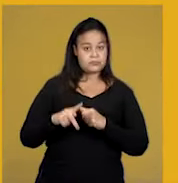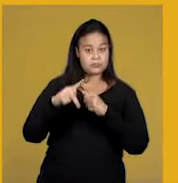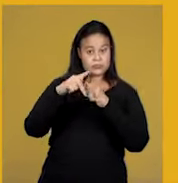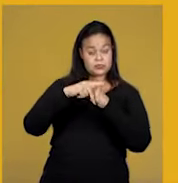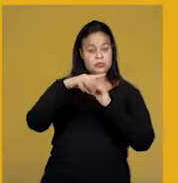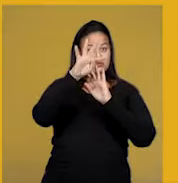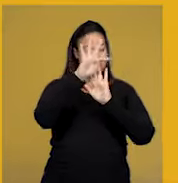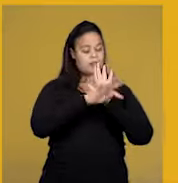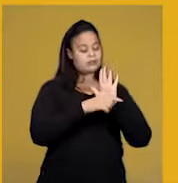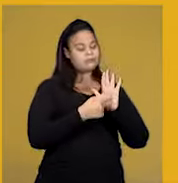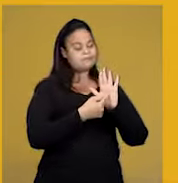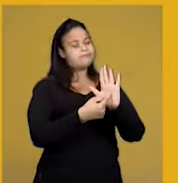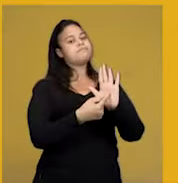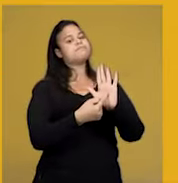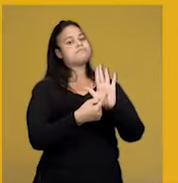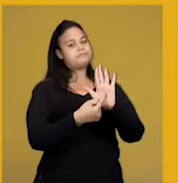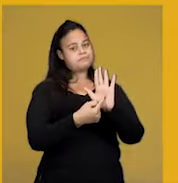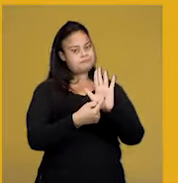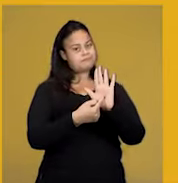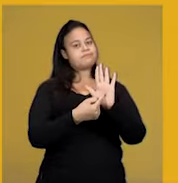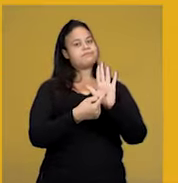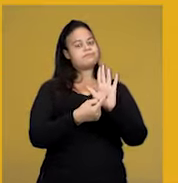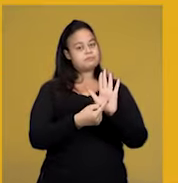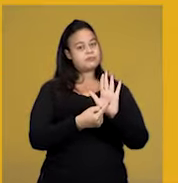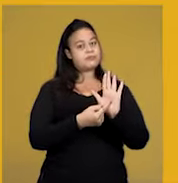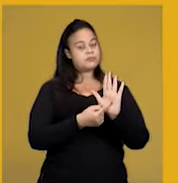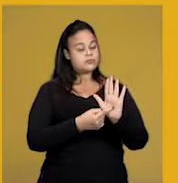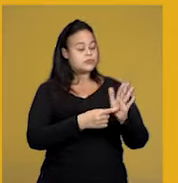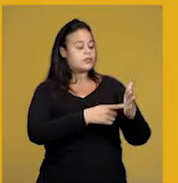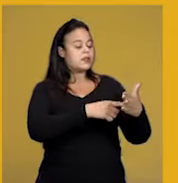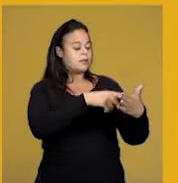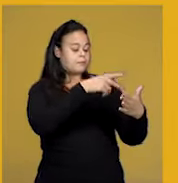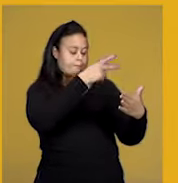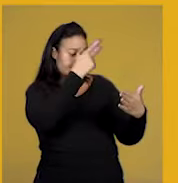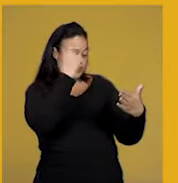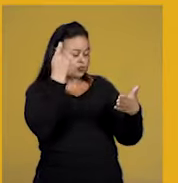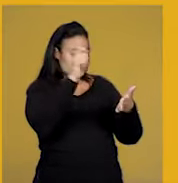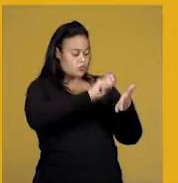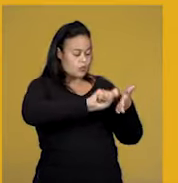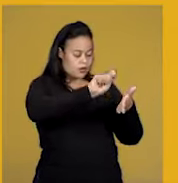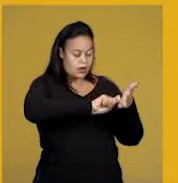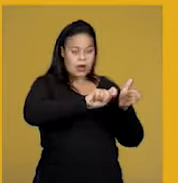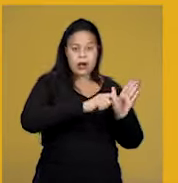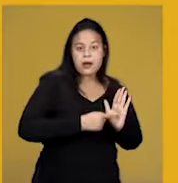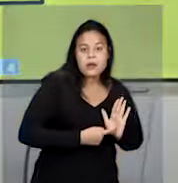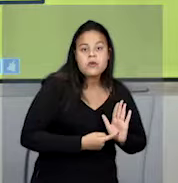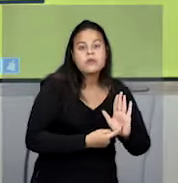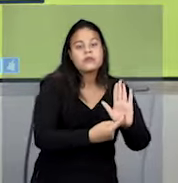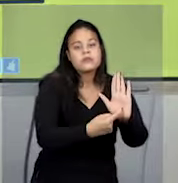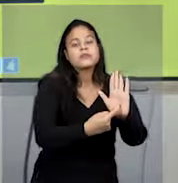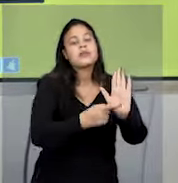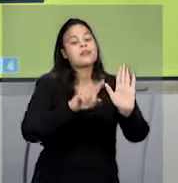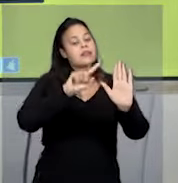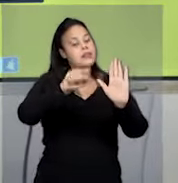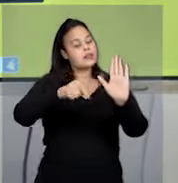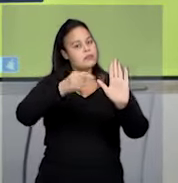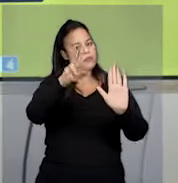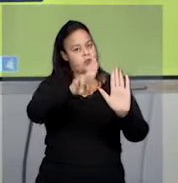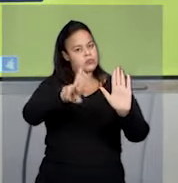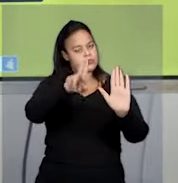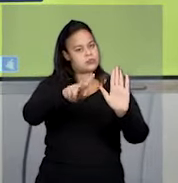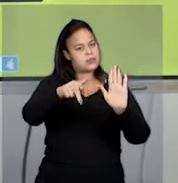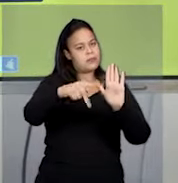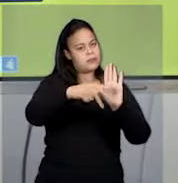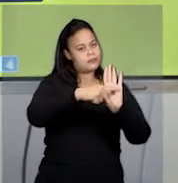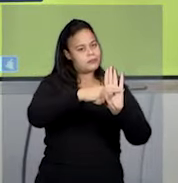já apresentou. Você, como produtor de texto, primeiro apresenta alguma coisa, apresenta algo, depois usa pronome.